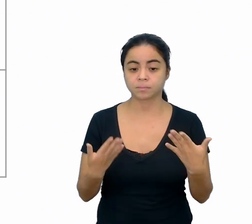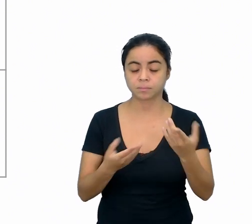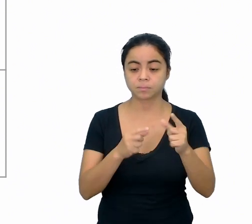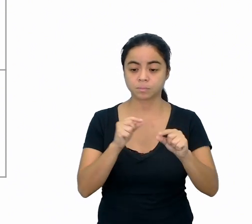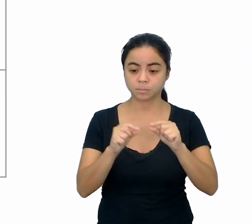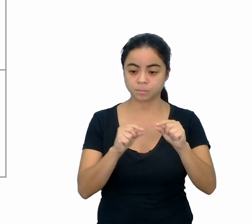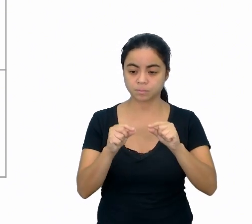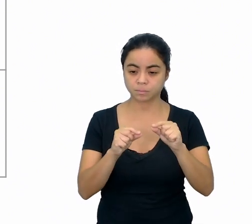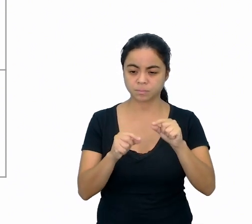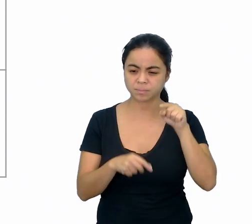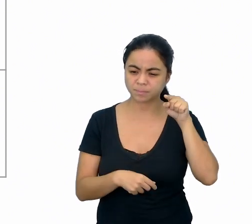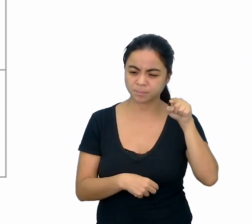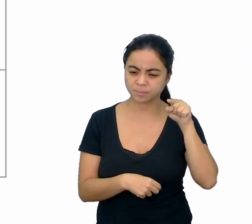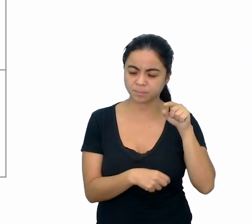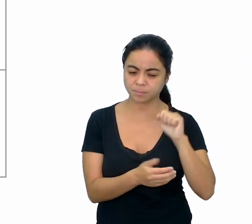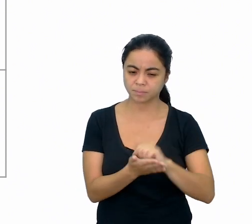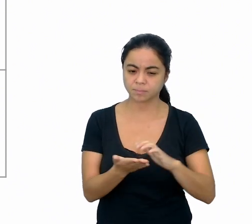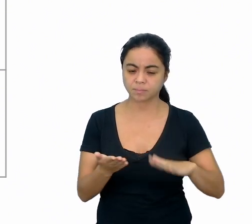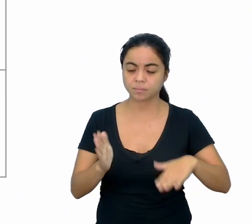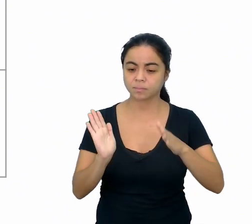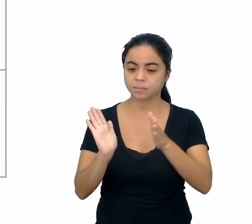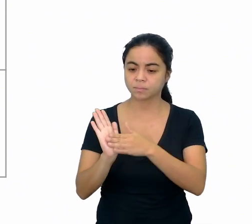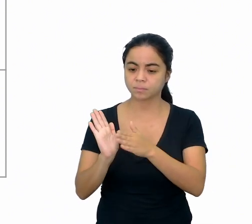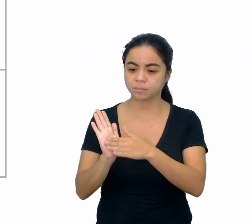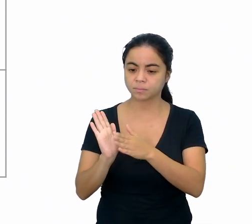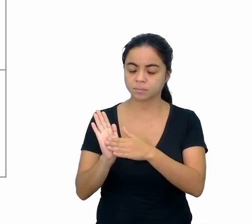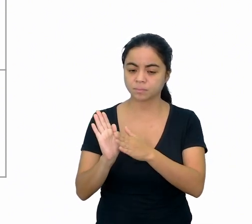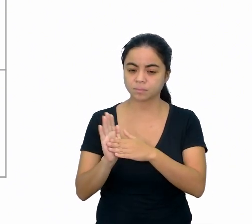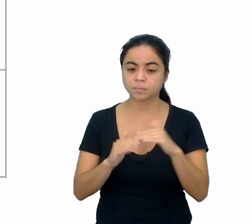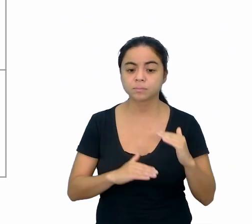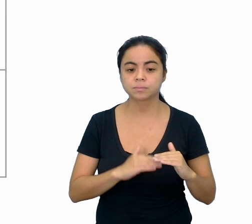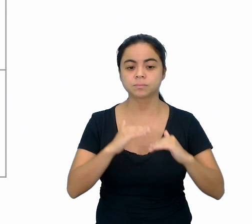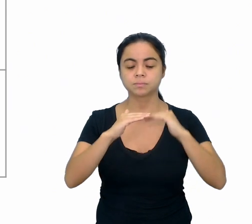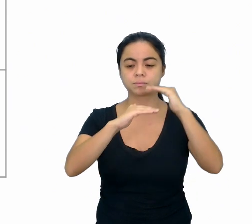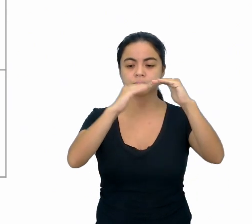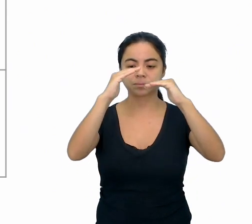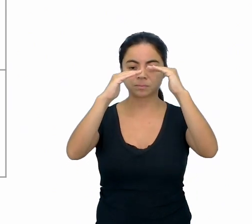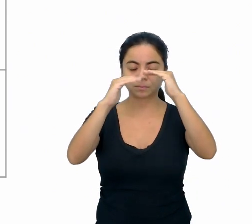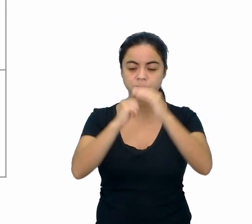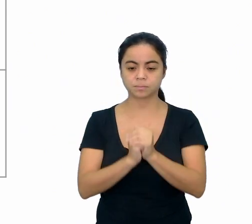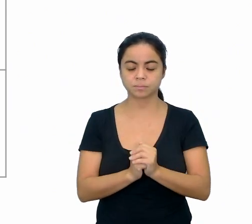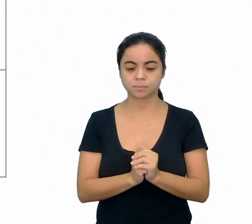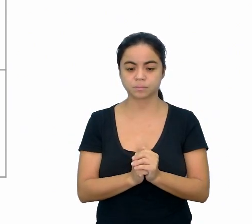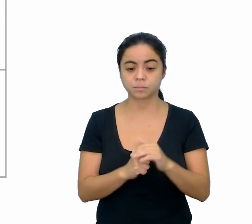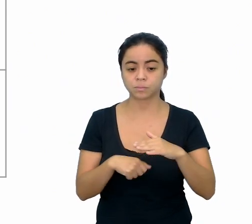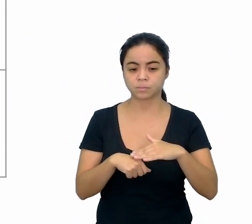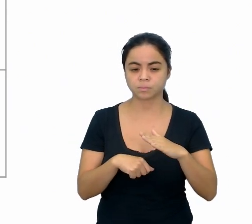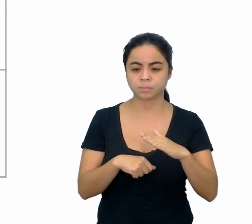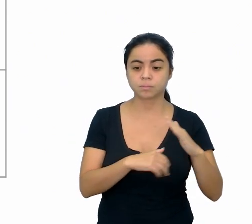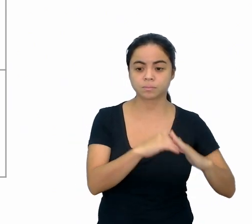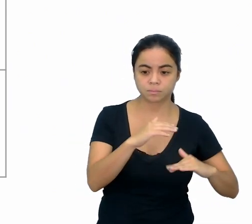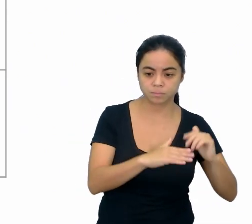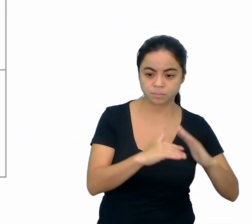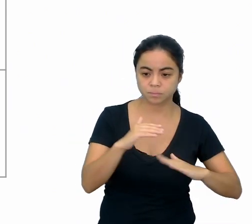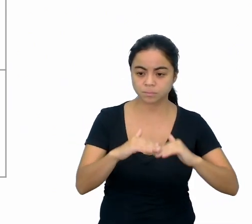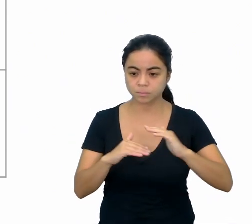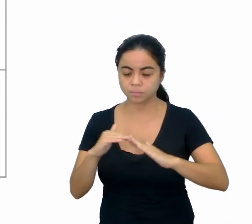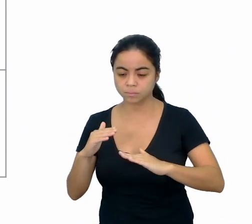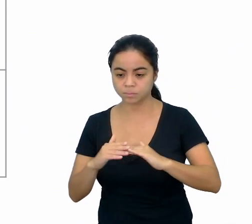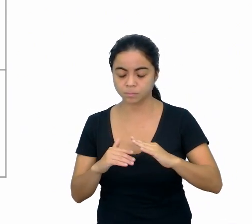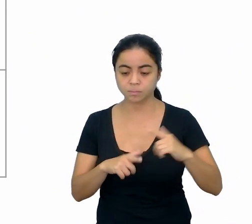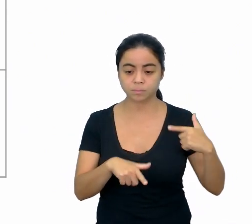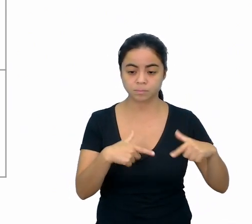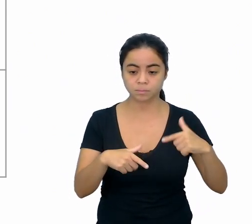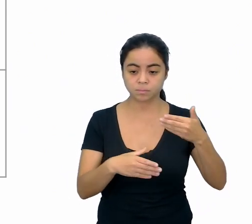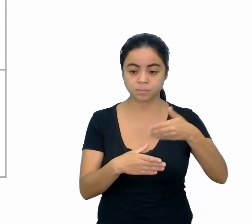que aquela atividade propõe que leva ao desenvolvimento de uma ou mais habilidades.